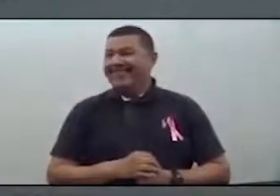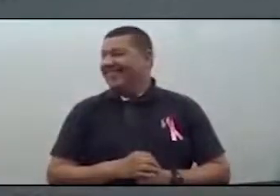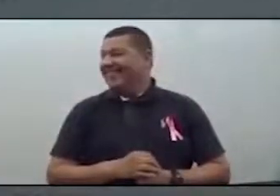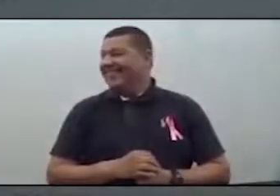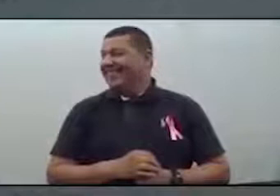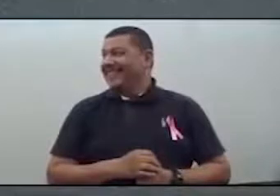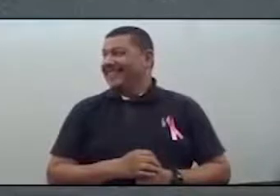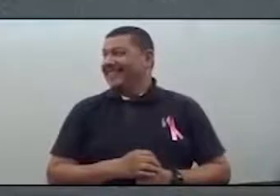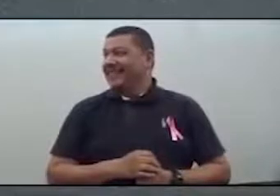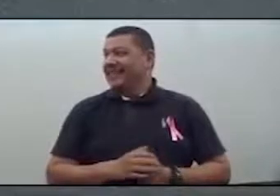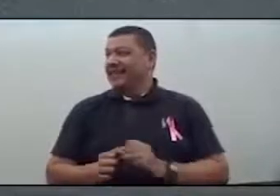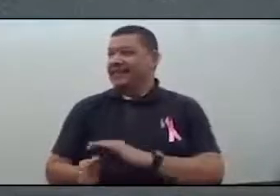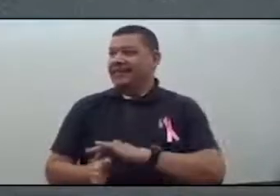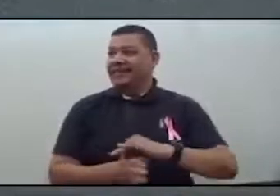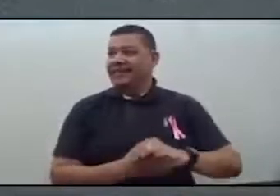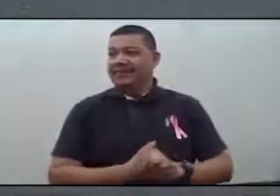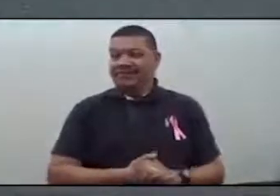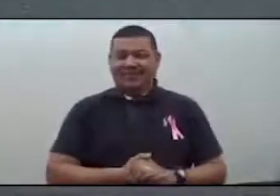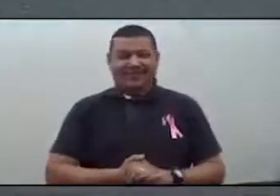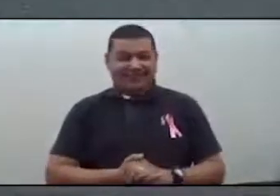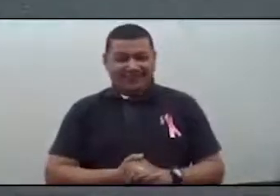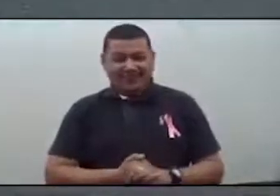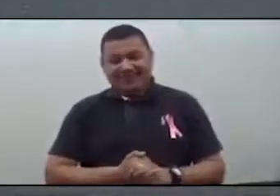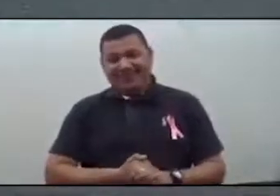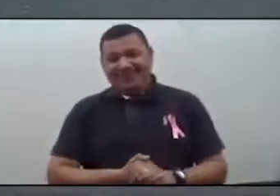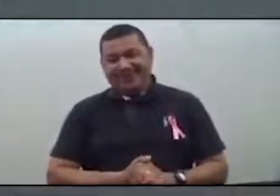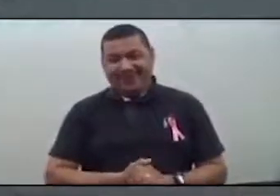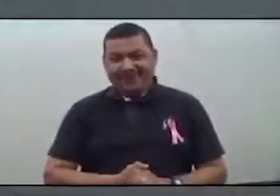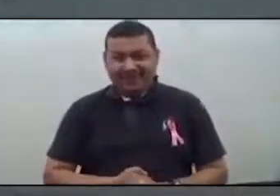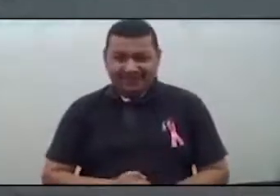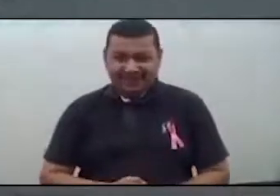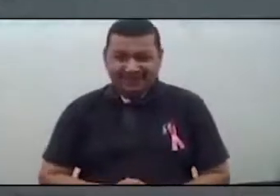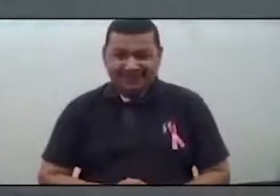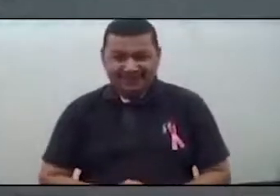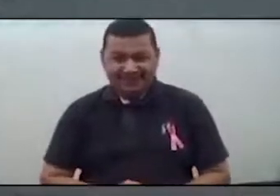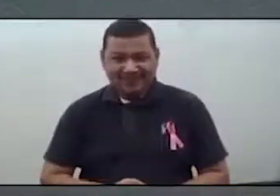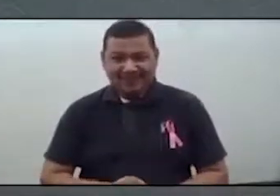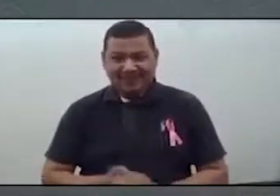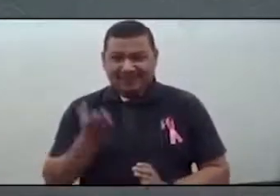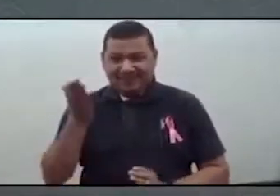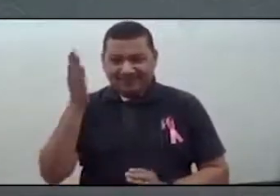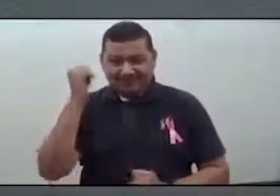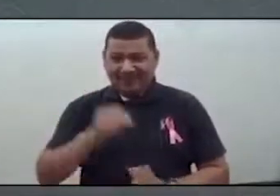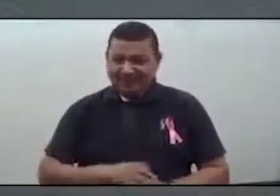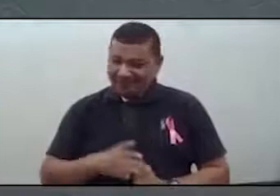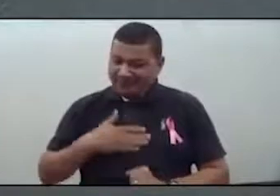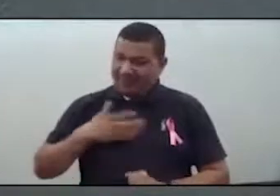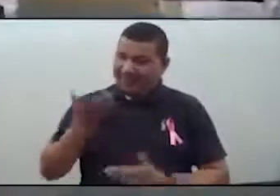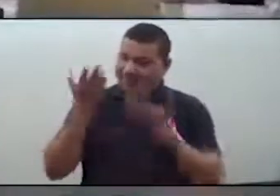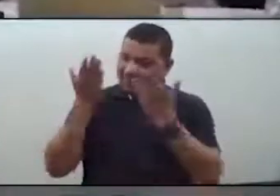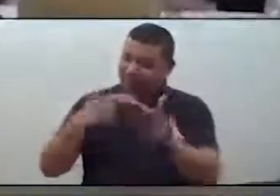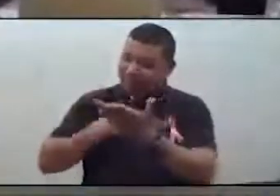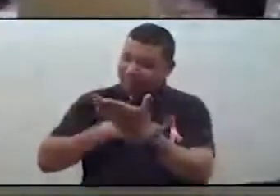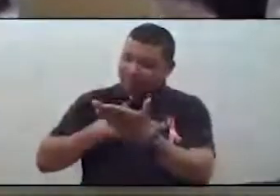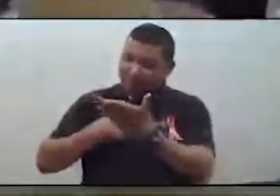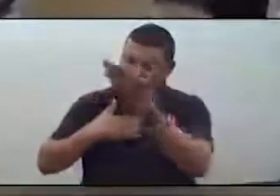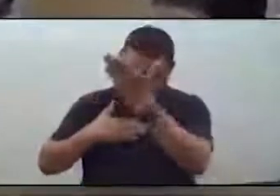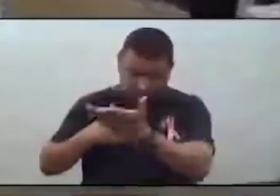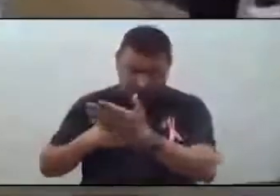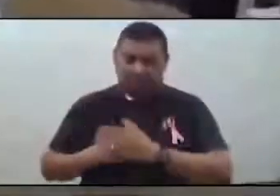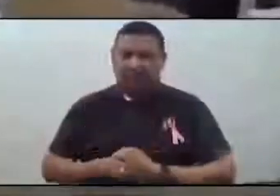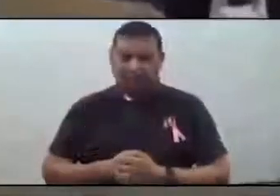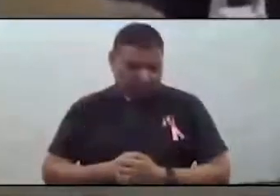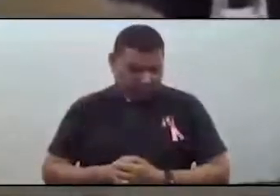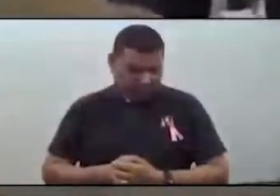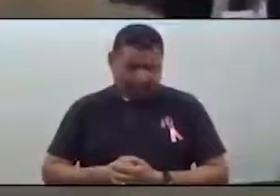Vereador, concede uma parte. À vontade. O senhor sabe que eu tenho grande admiração pelo seu esforço,